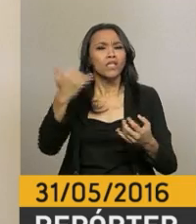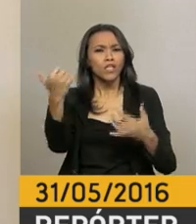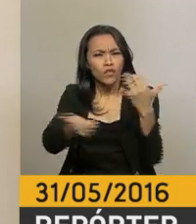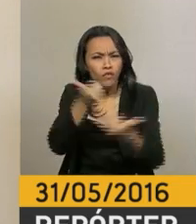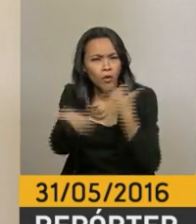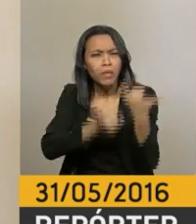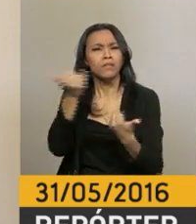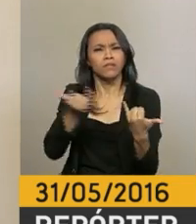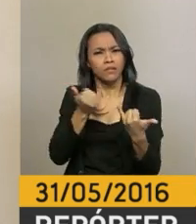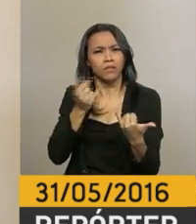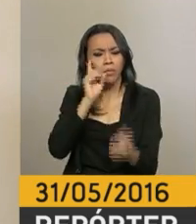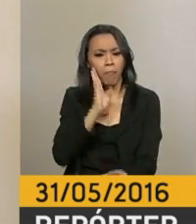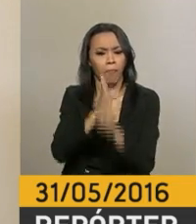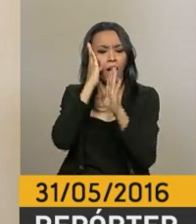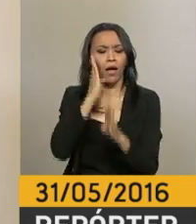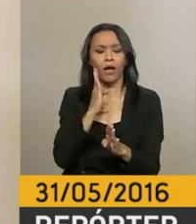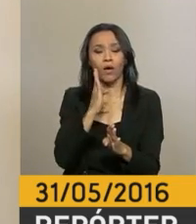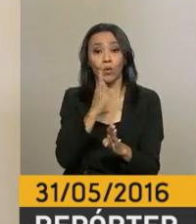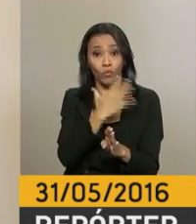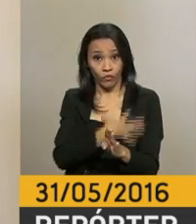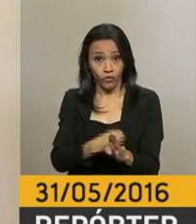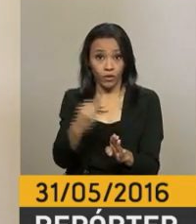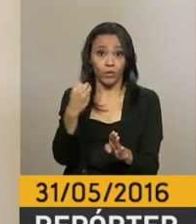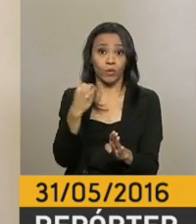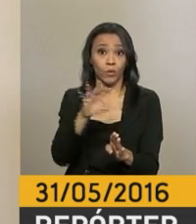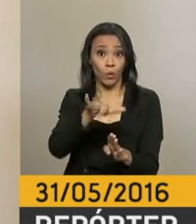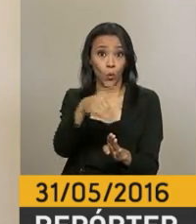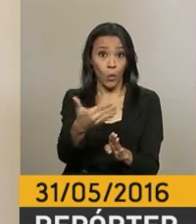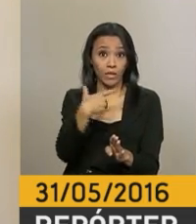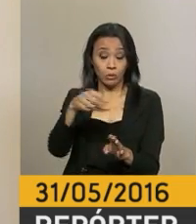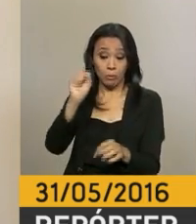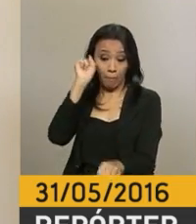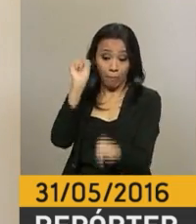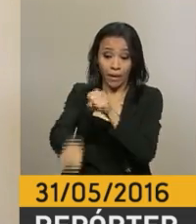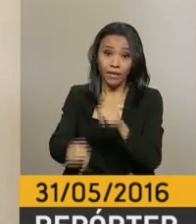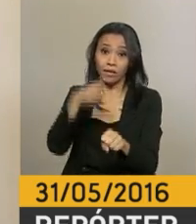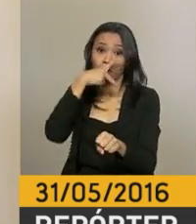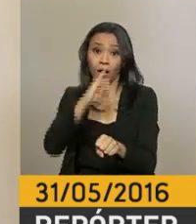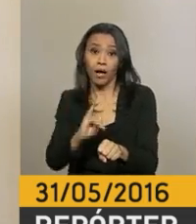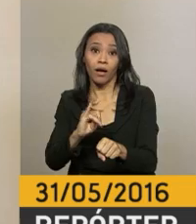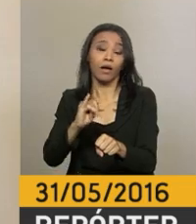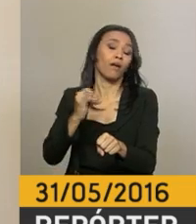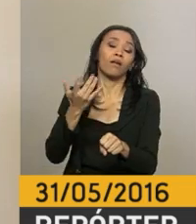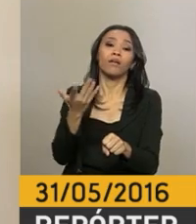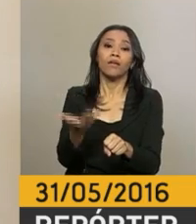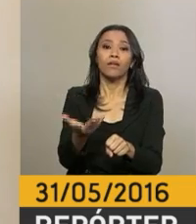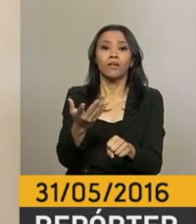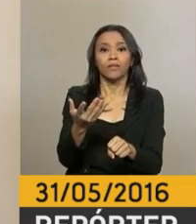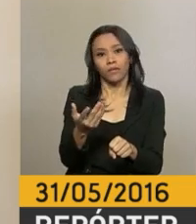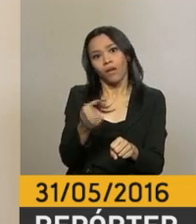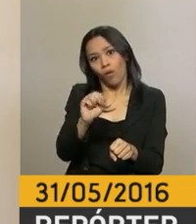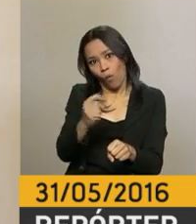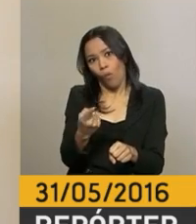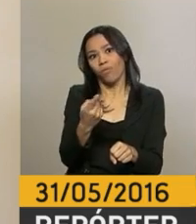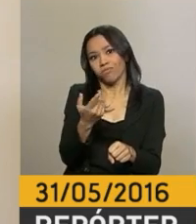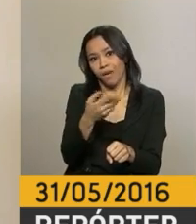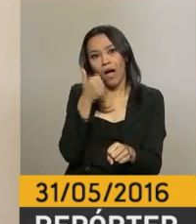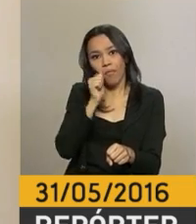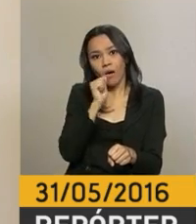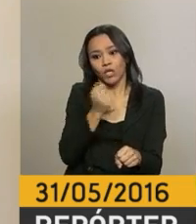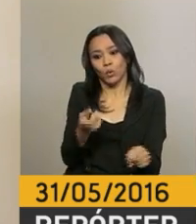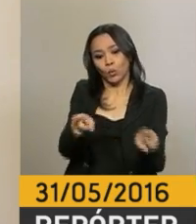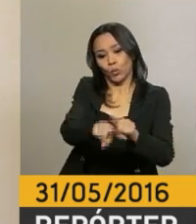muito grave, é os filhos. O filho, quando acaba matando o pai, matando o companheiro da sua mãe,